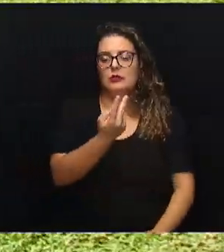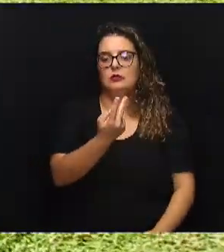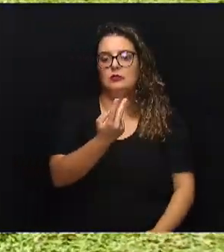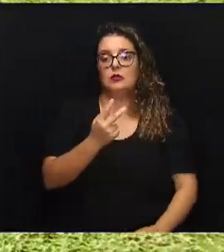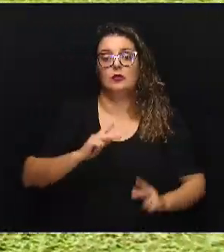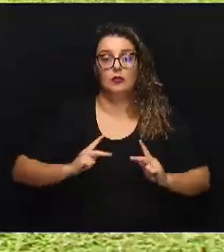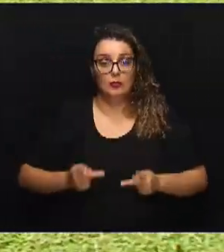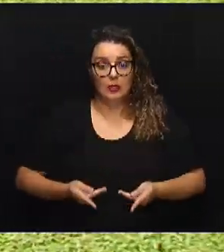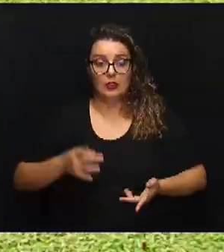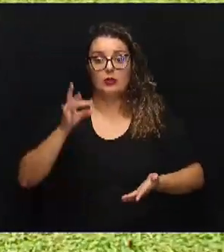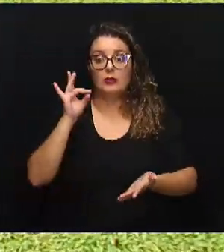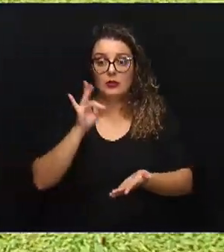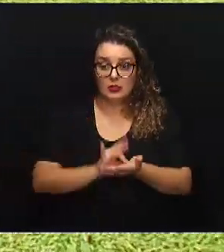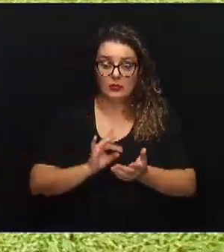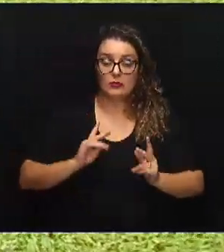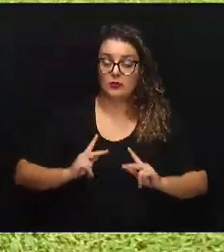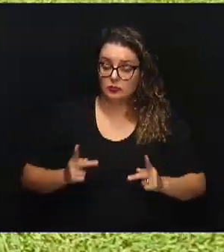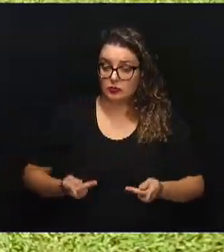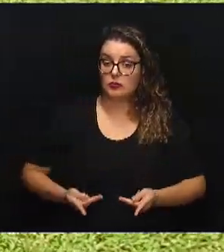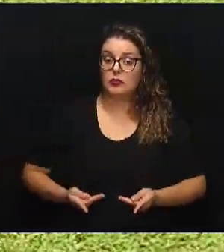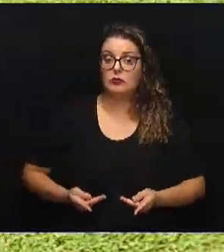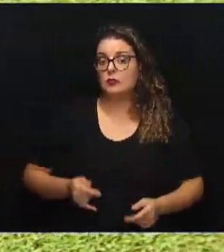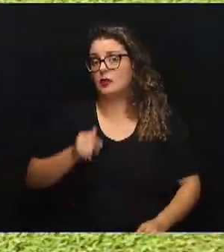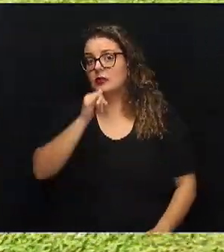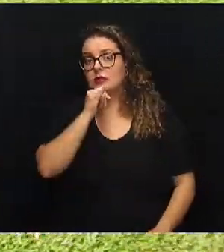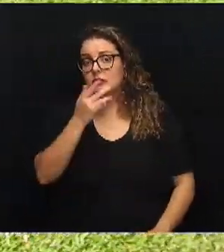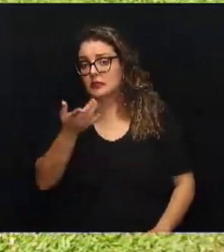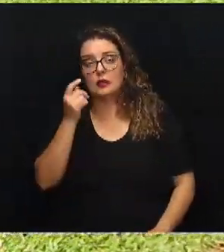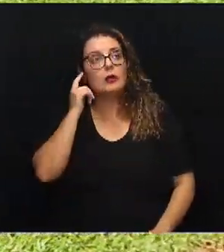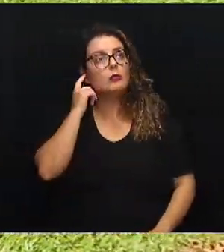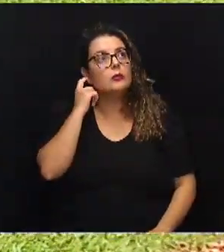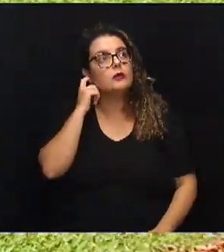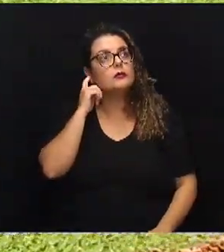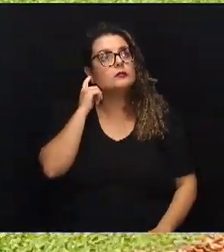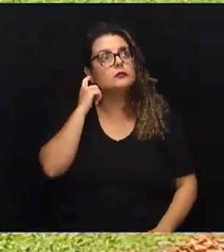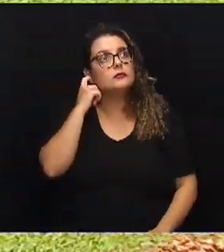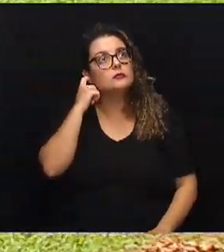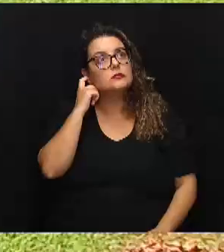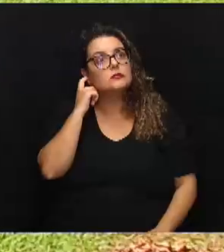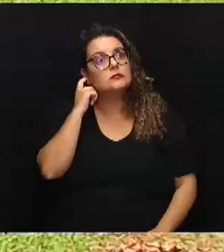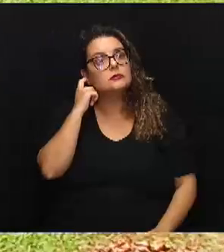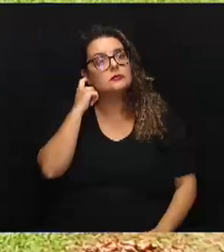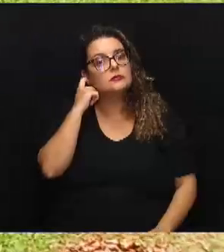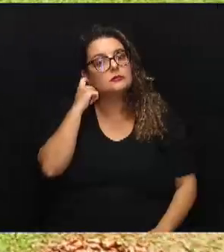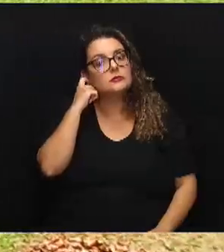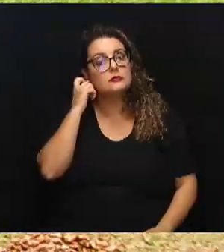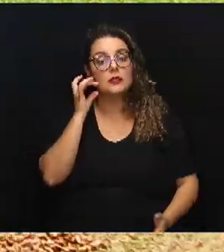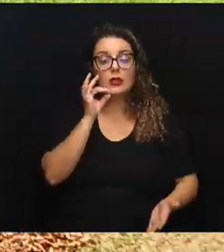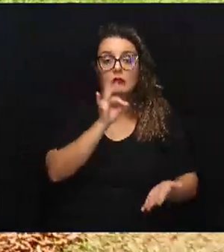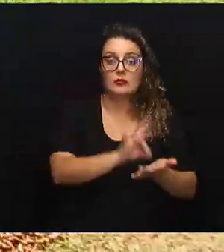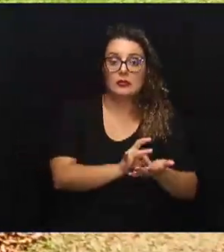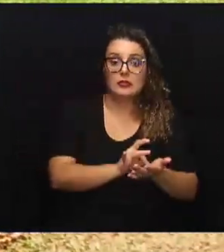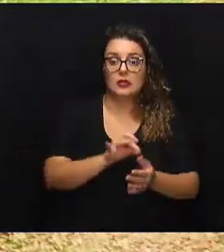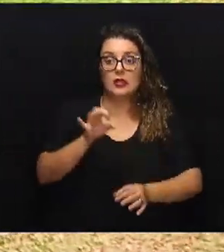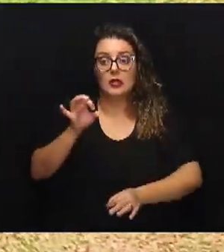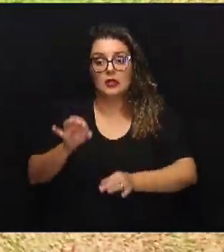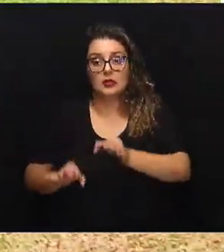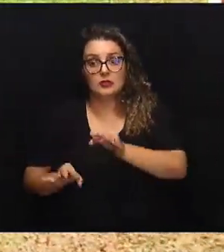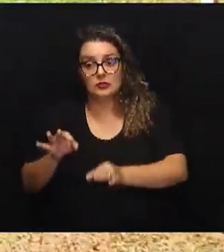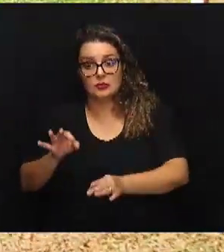humano, legitimamente humano, por exemplo, a verdade, a justiça,